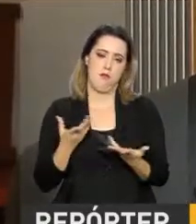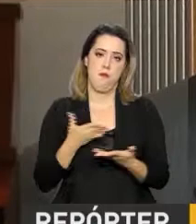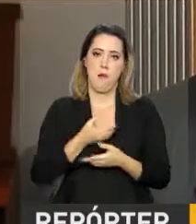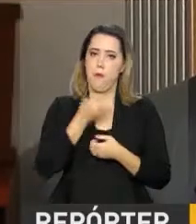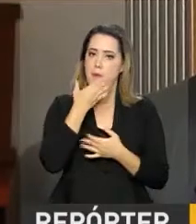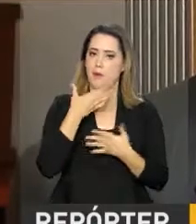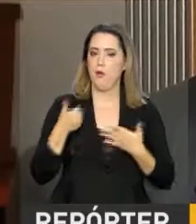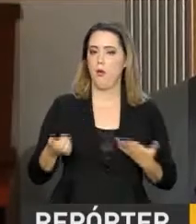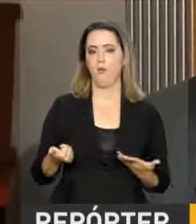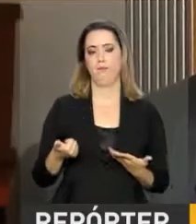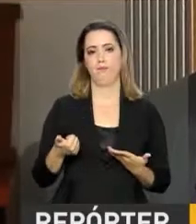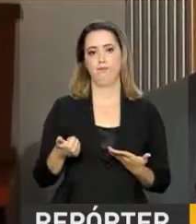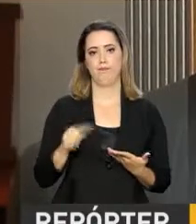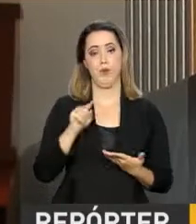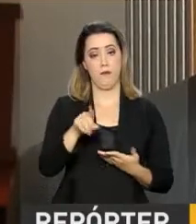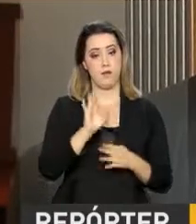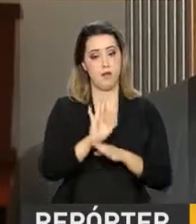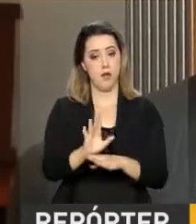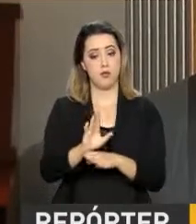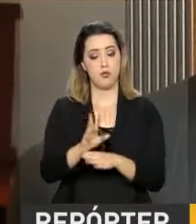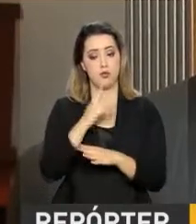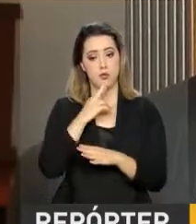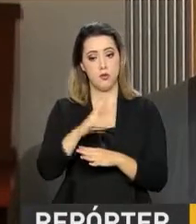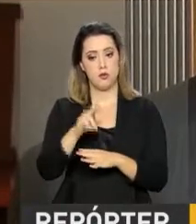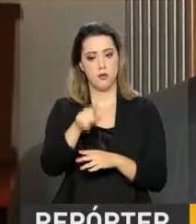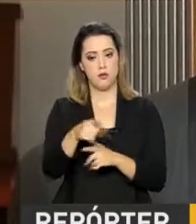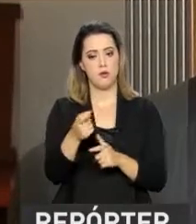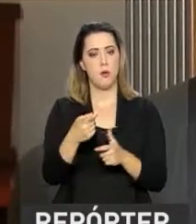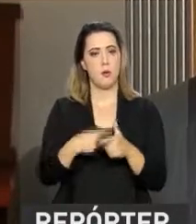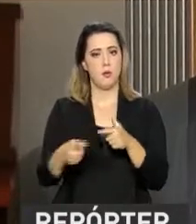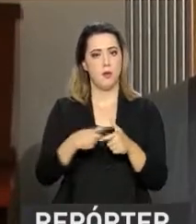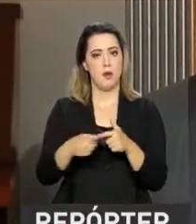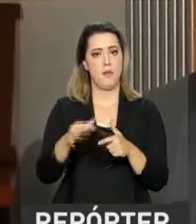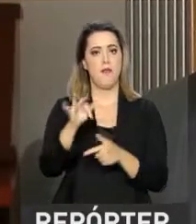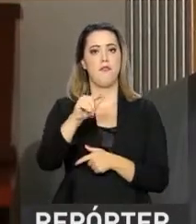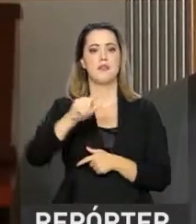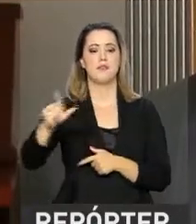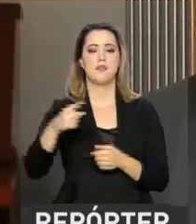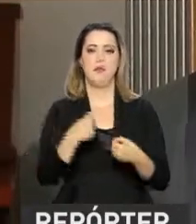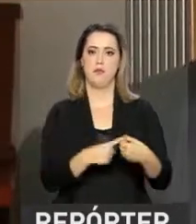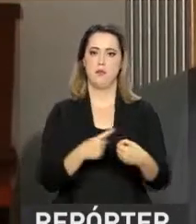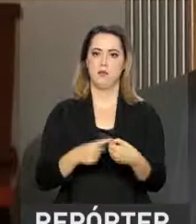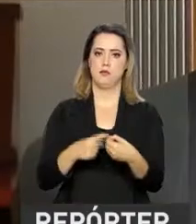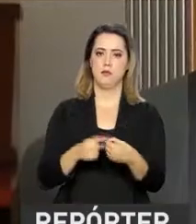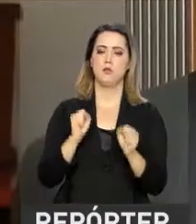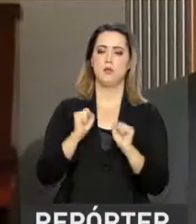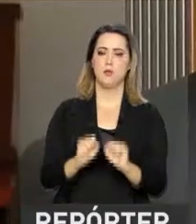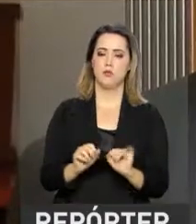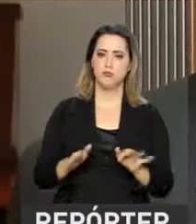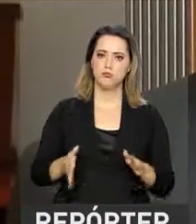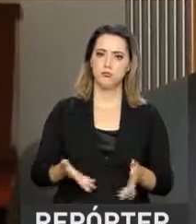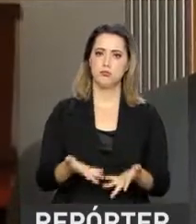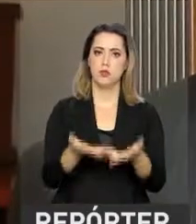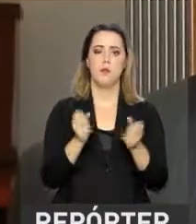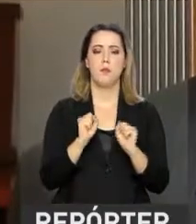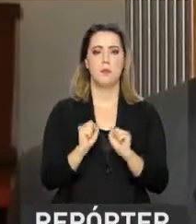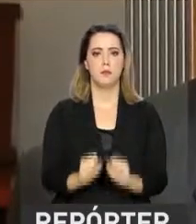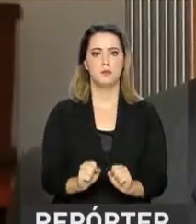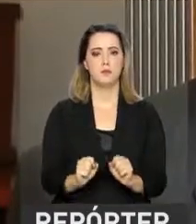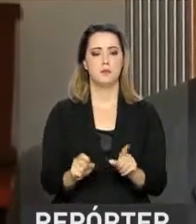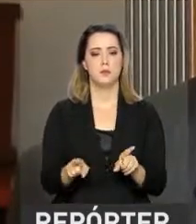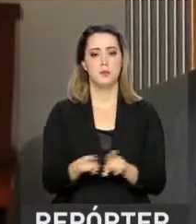você ajuda a resolver o problema fiscal dos municípios, e que possibilita que eles